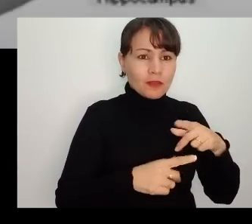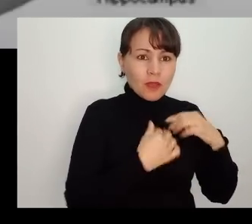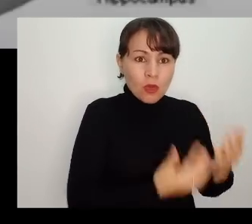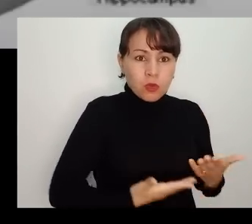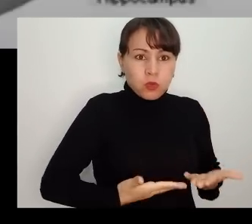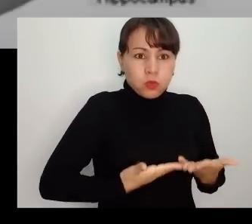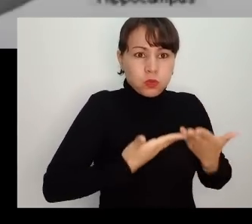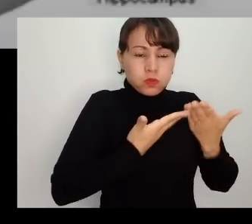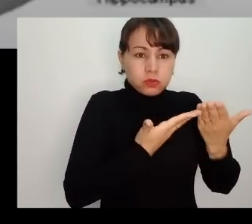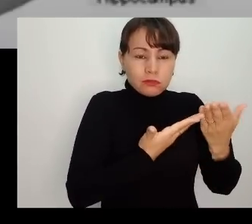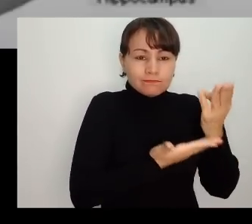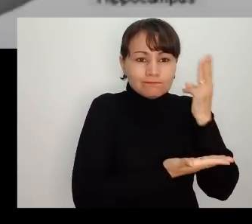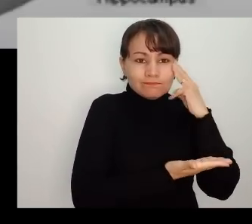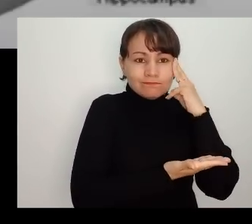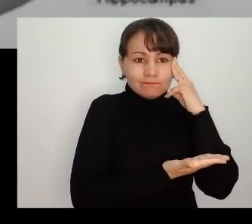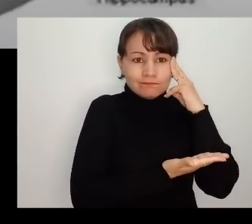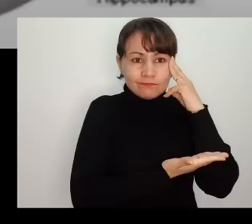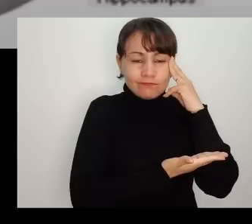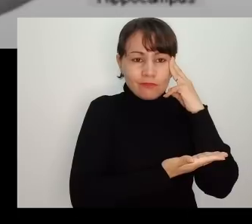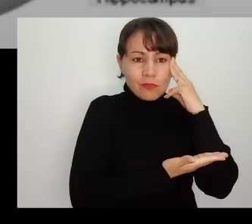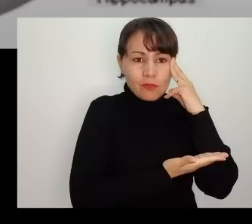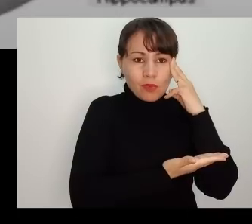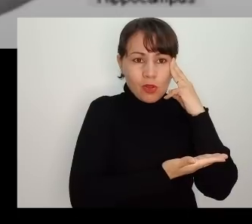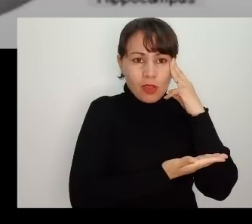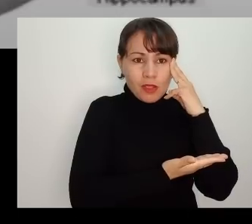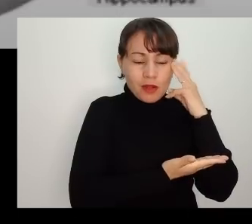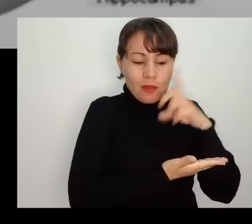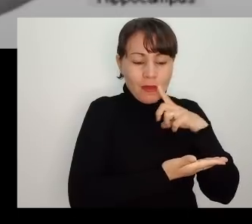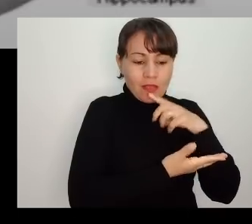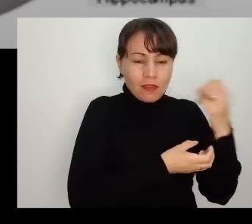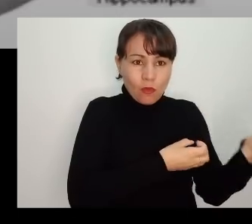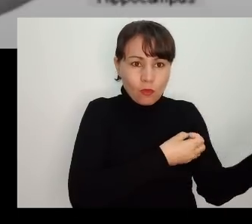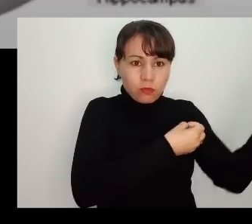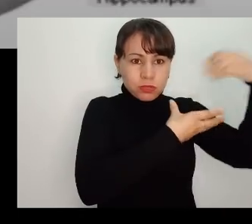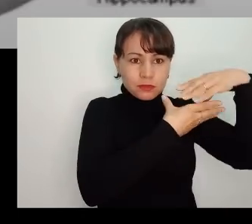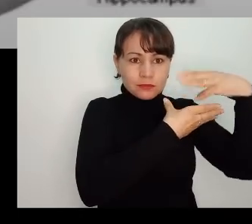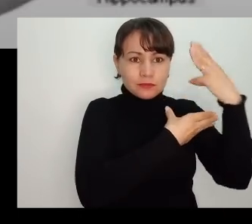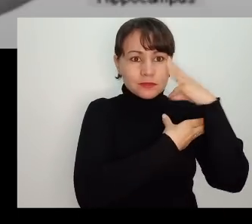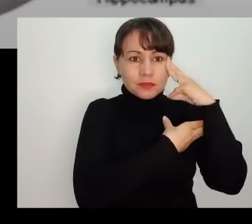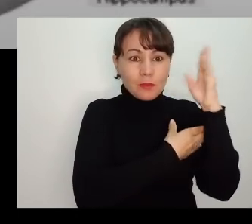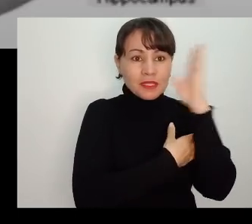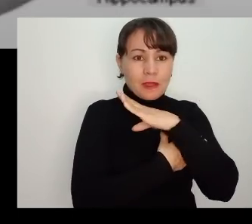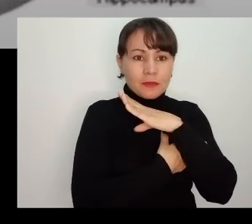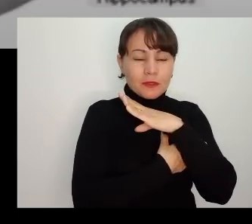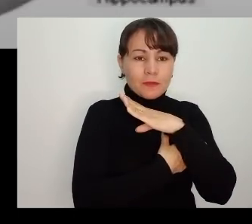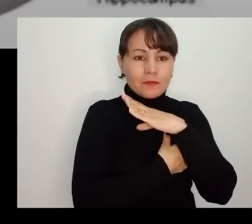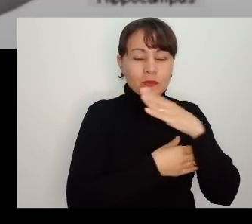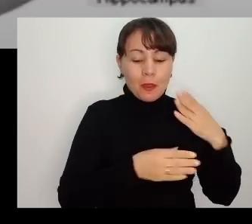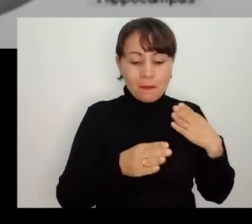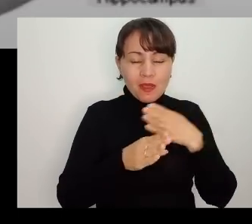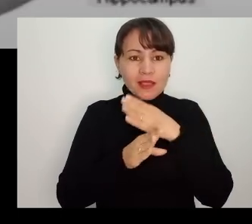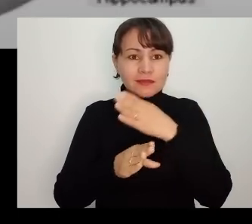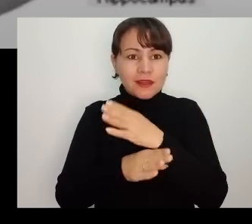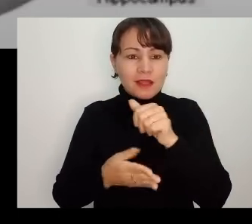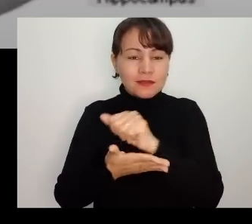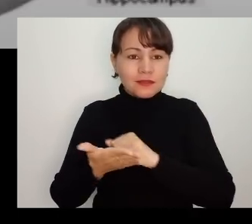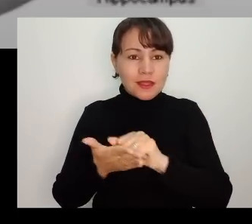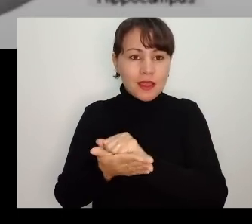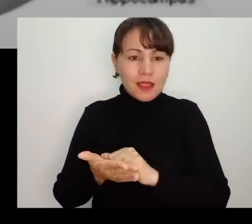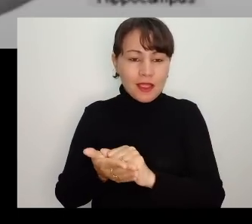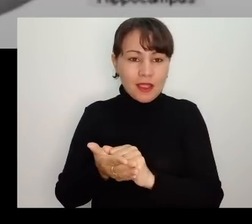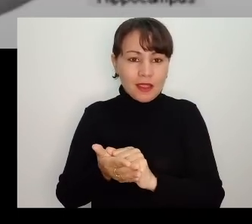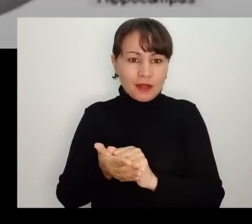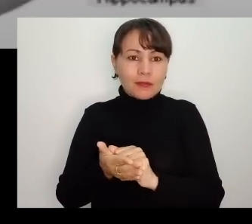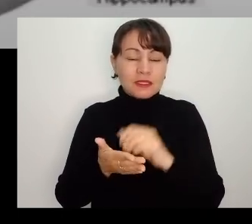LTP, para ela ter uma consolidação mais rápida, ela sair da região provisória para